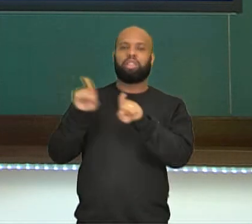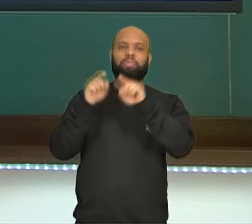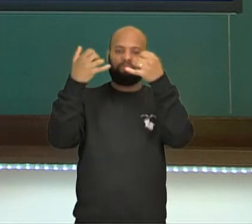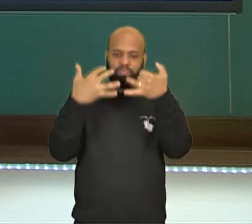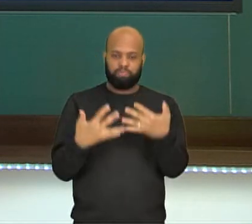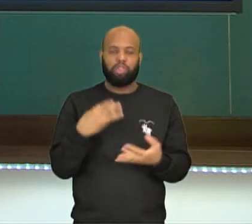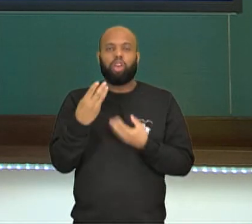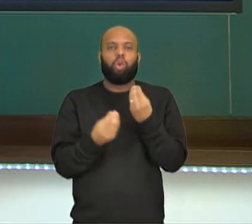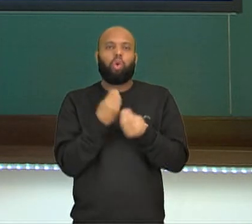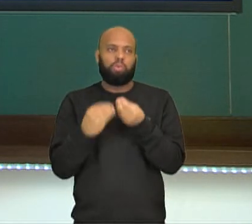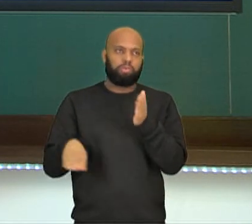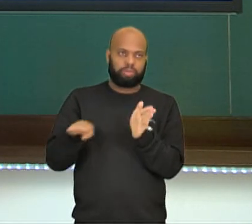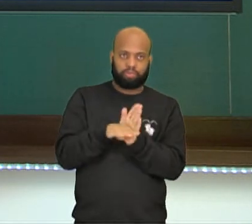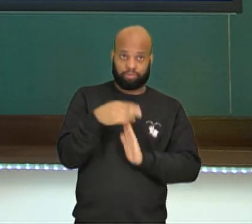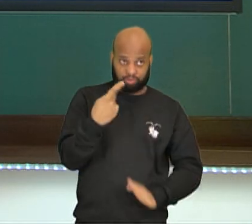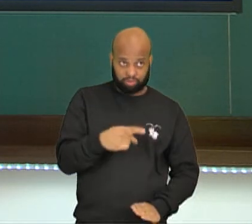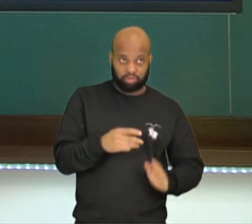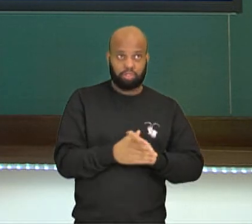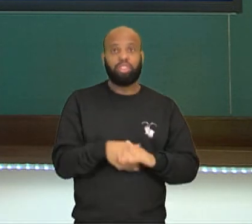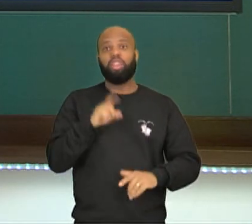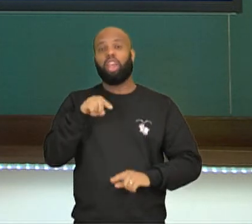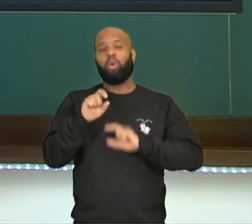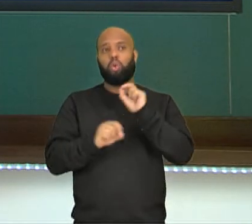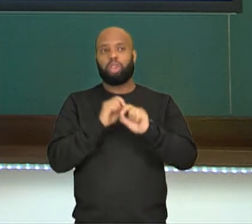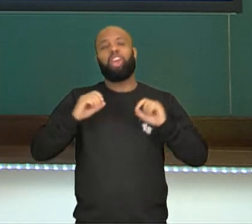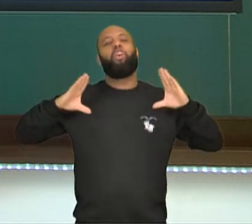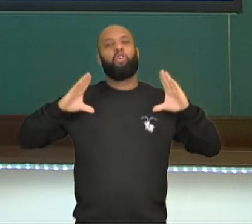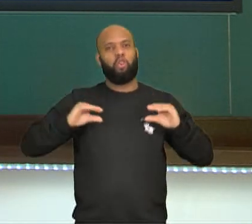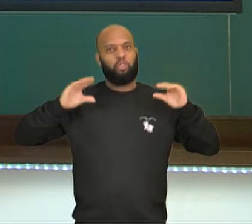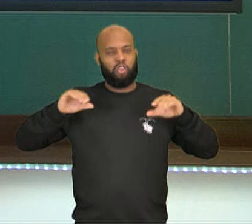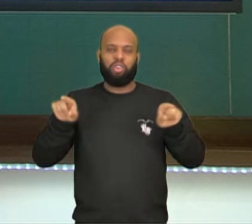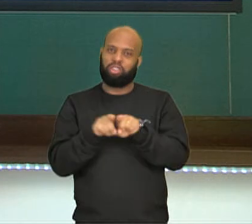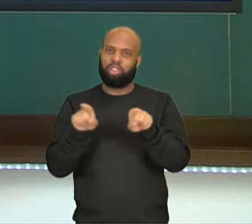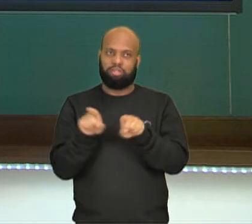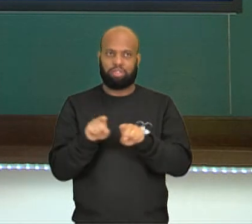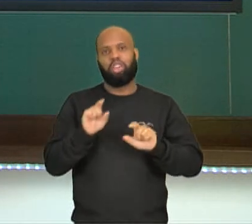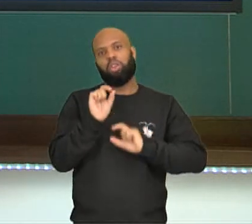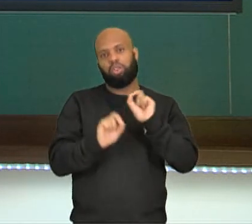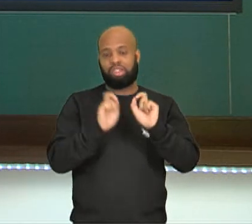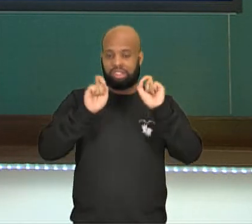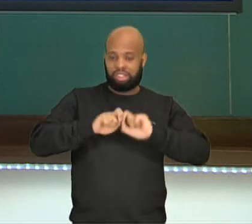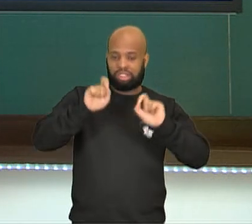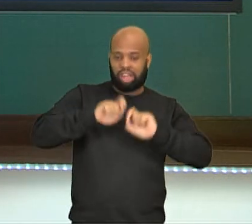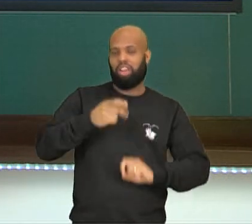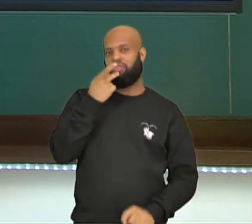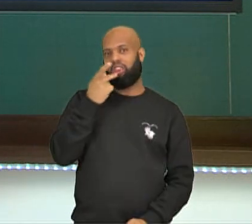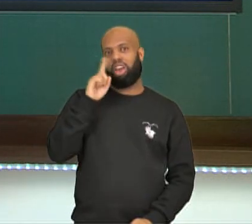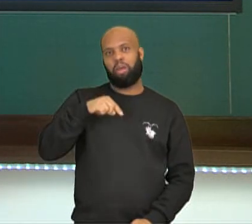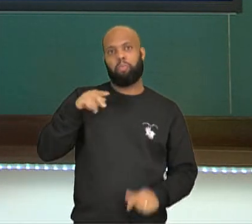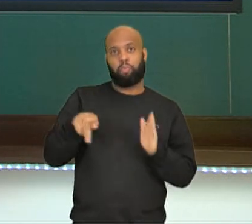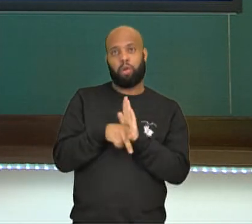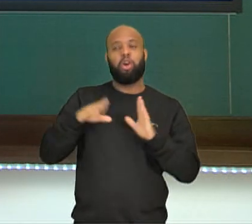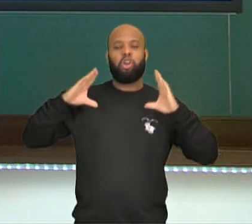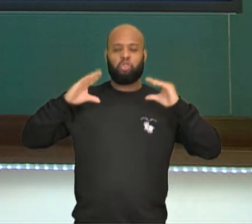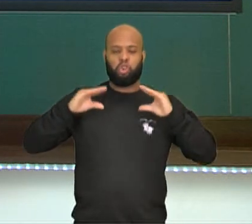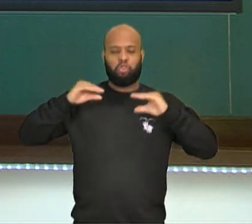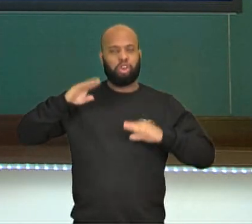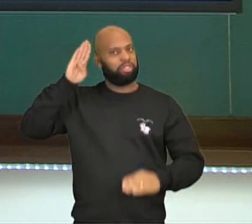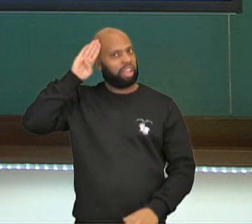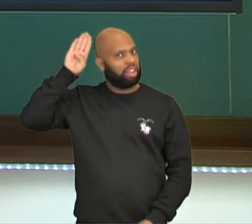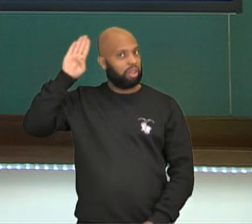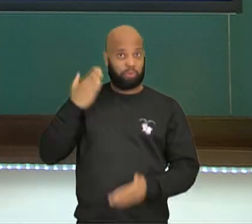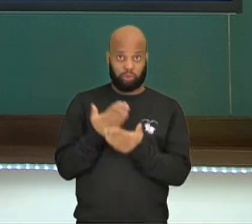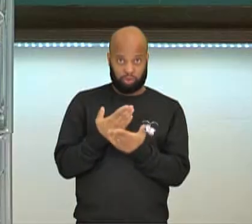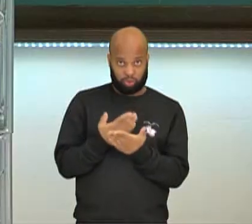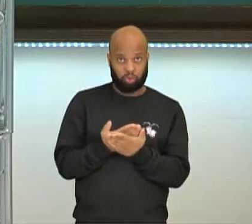É um dos confortos que nós podemos colocar como um conforto acadêmico. Legal, na